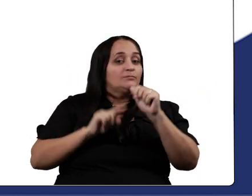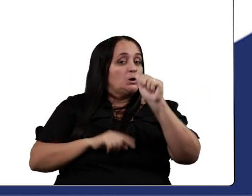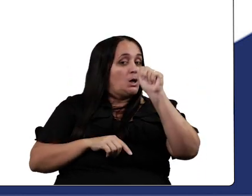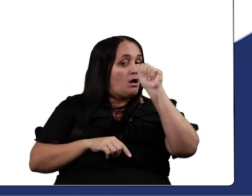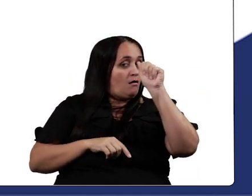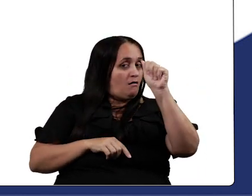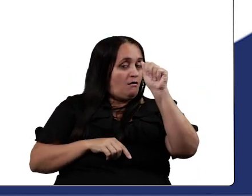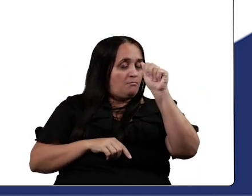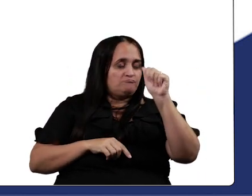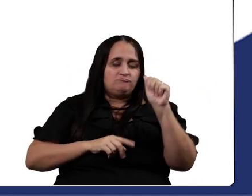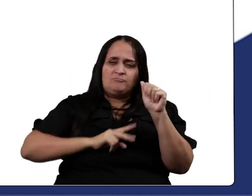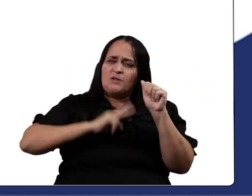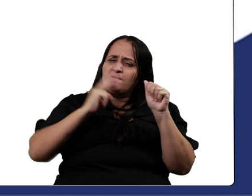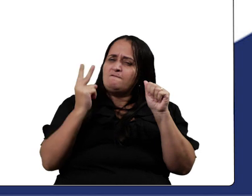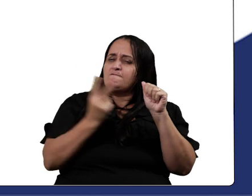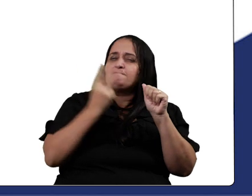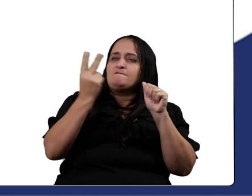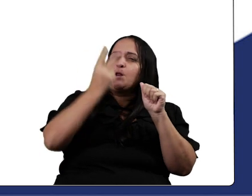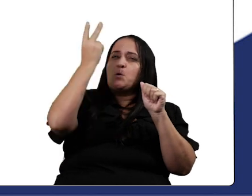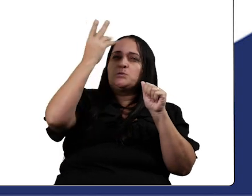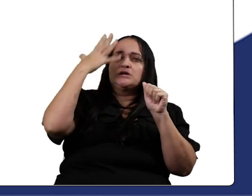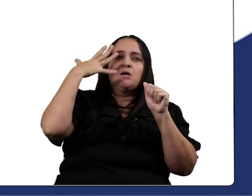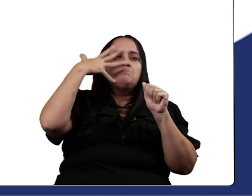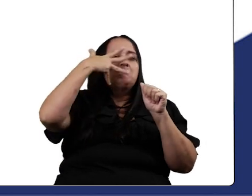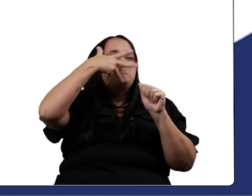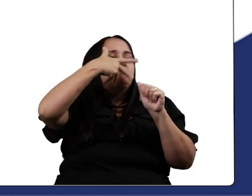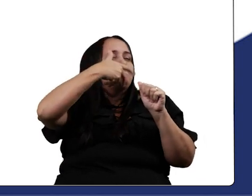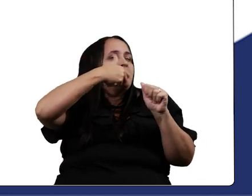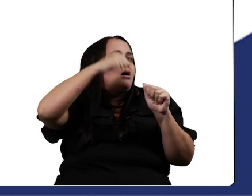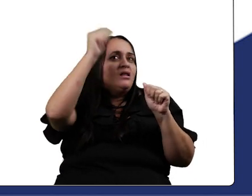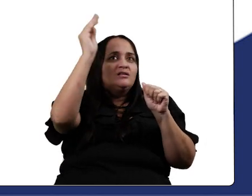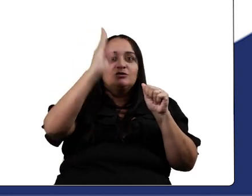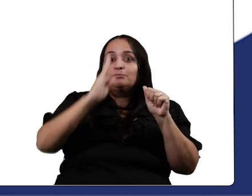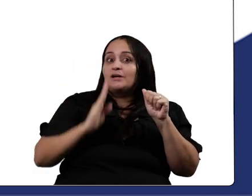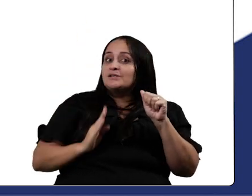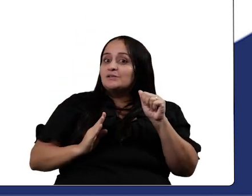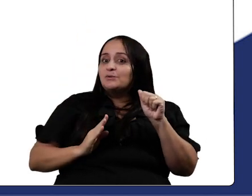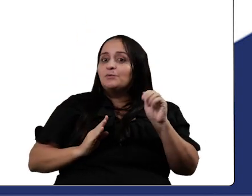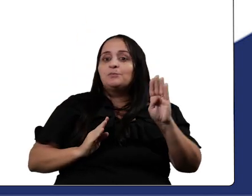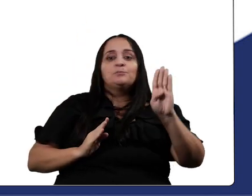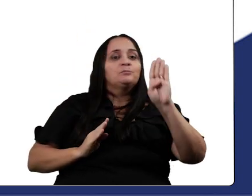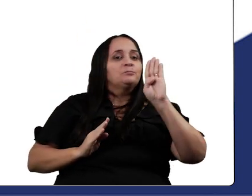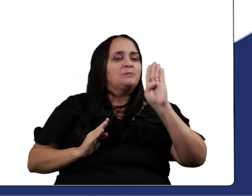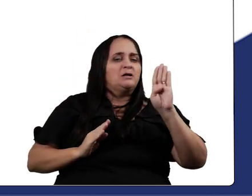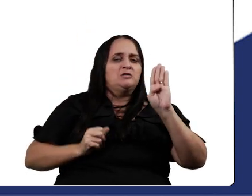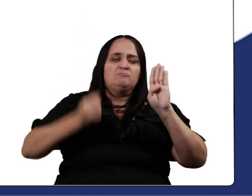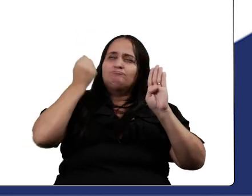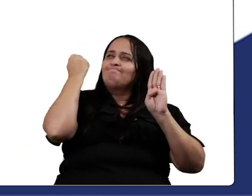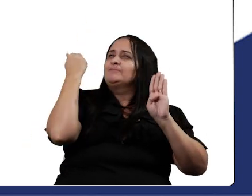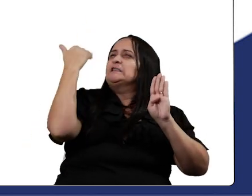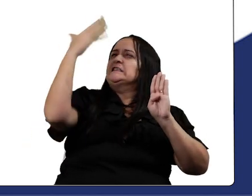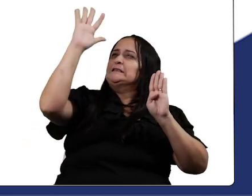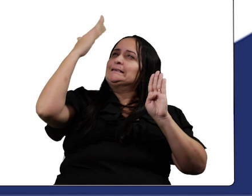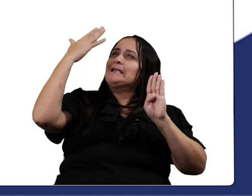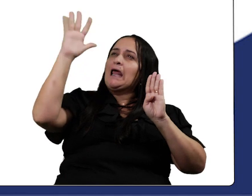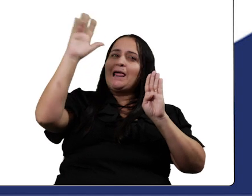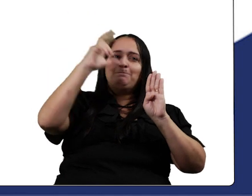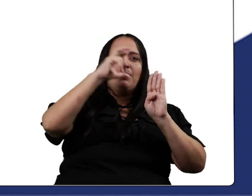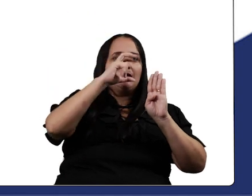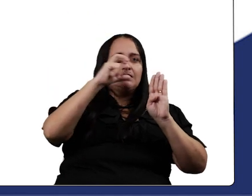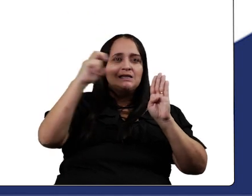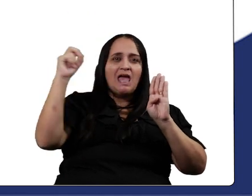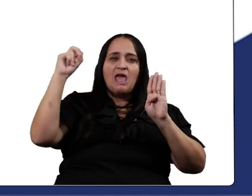Ele quer valorizar as belezas do Brasil, ele quer celebrar os 500 anos